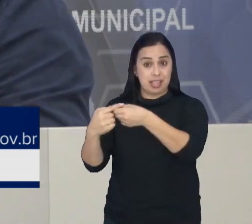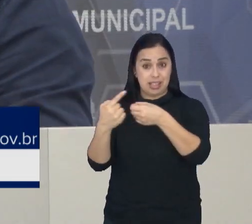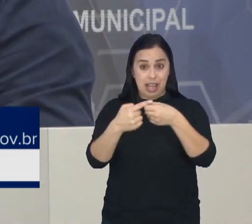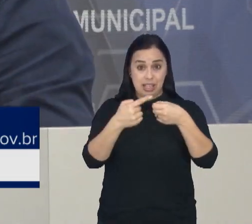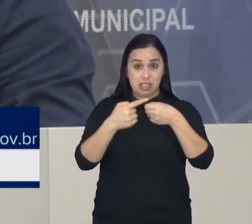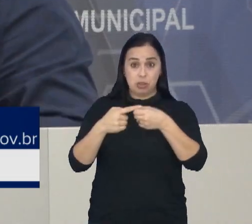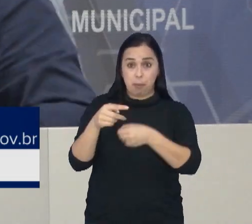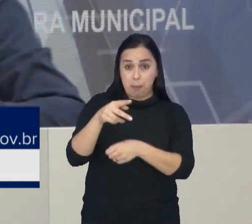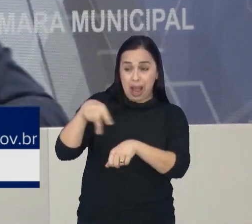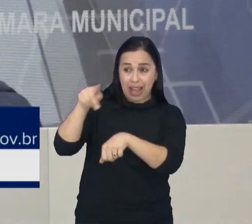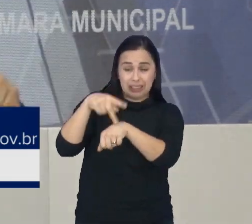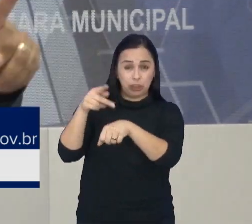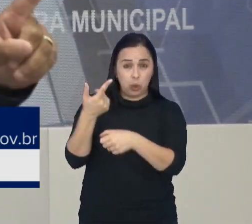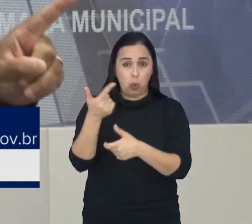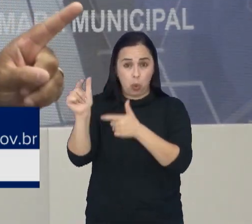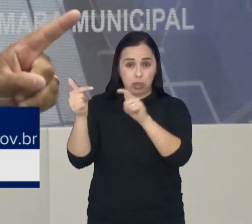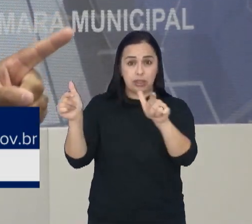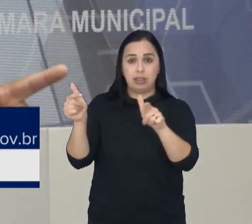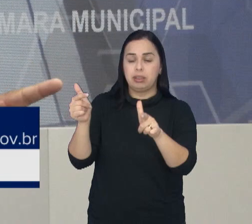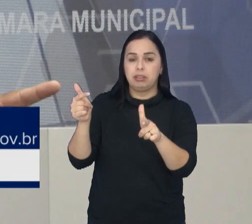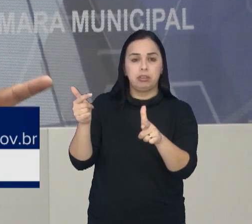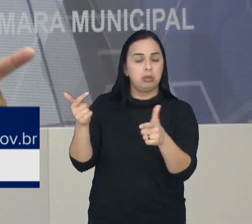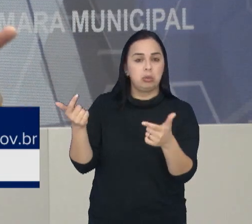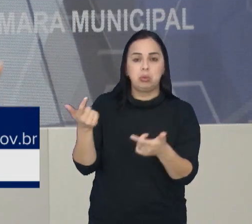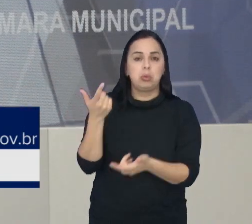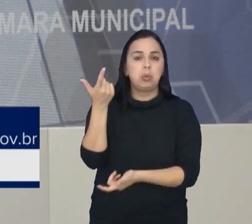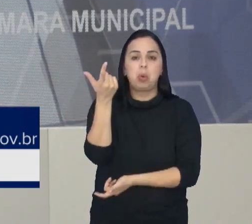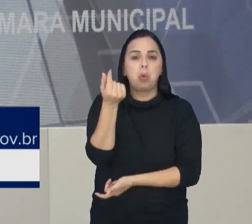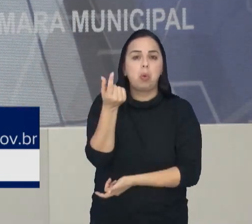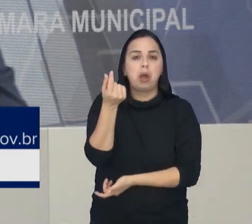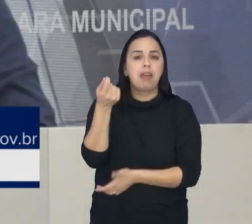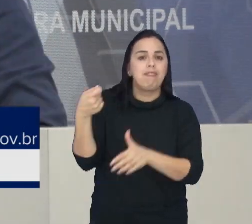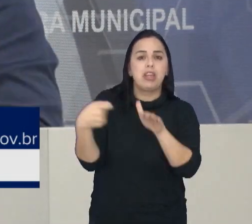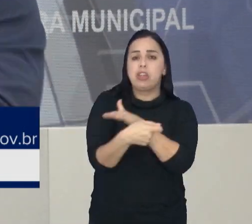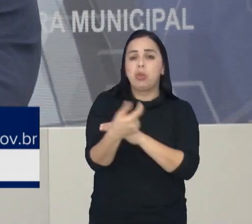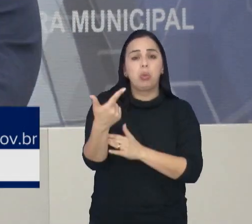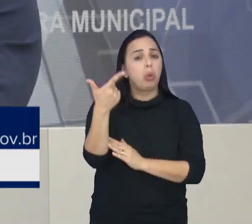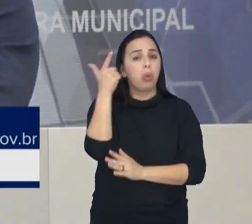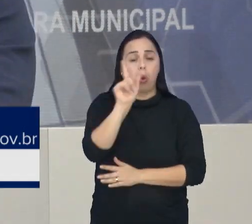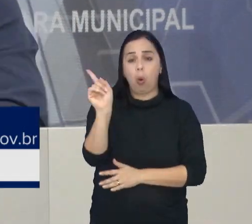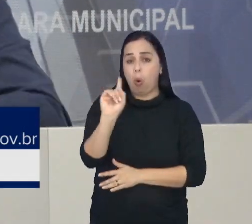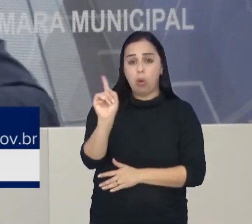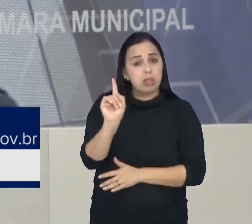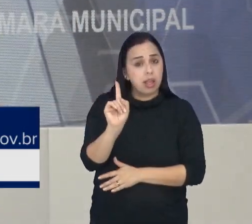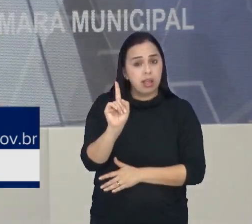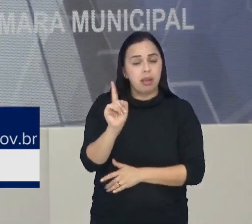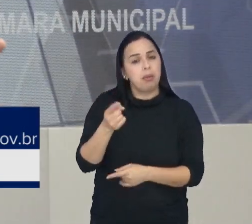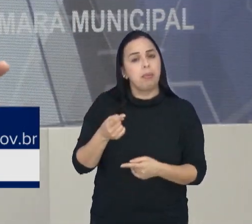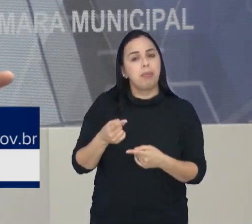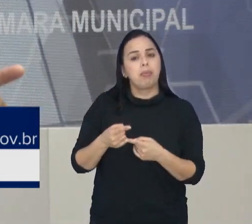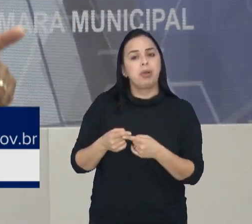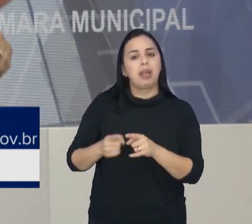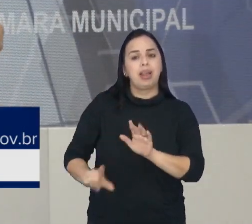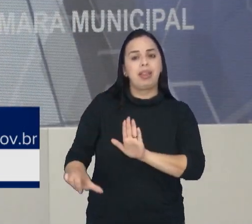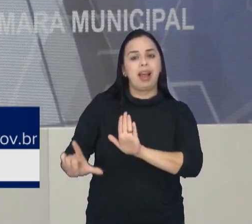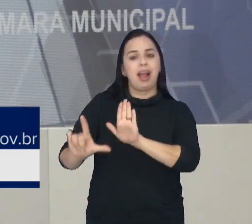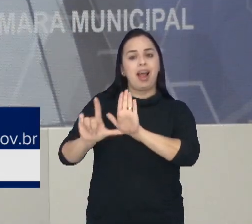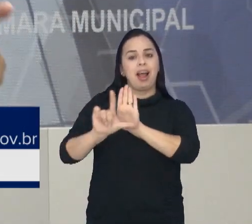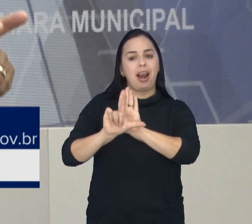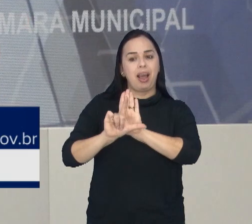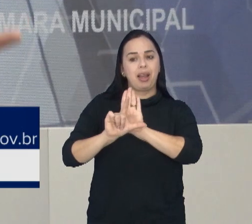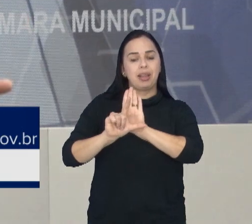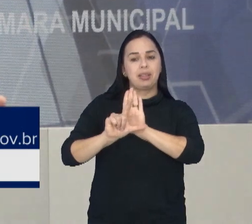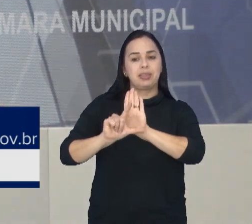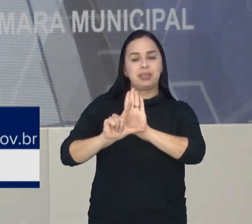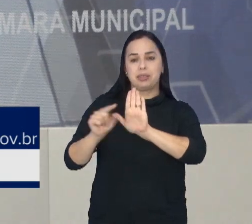país já perderam a sua capacidade de investimento em servidor por conta da lei de